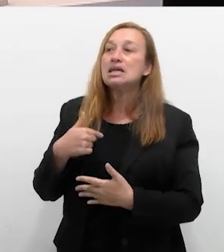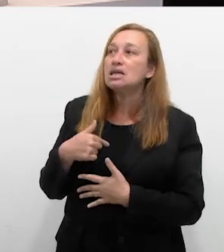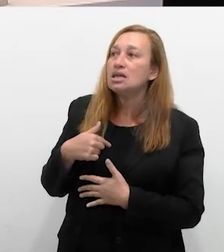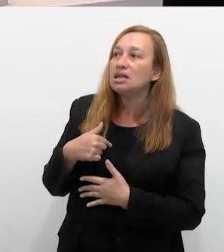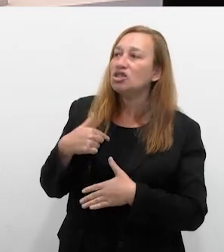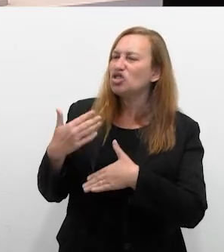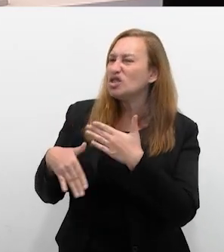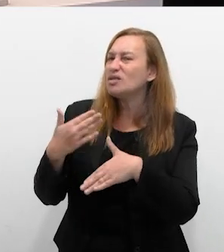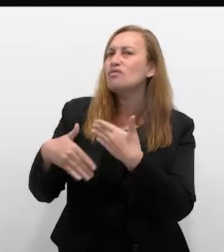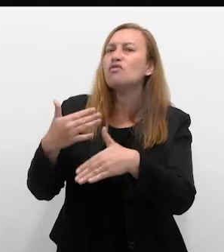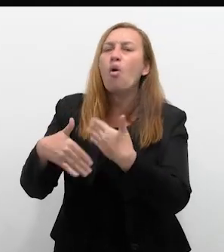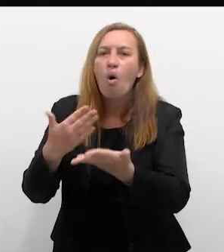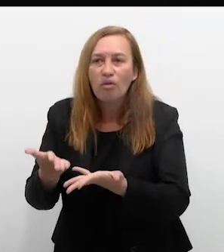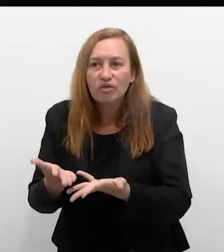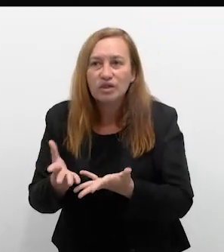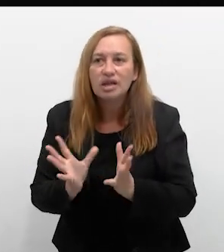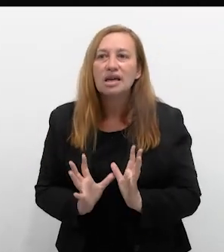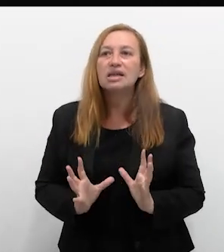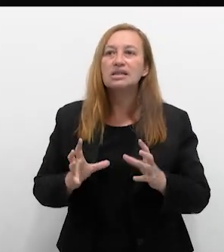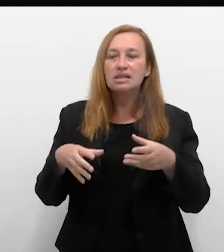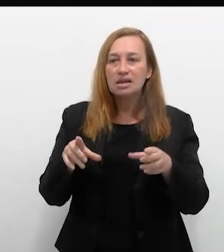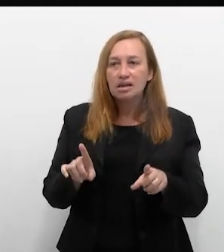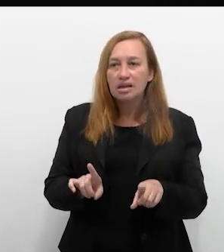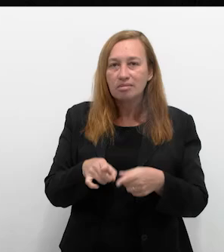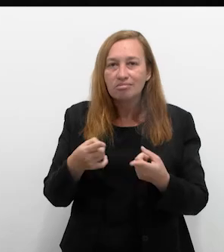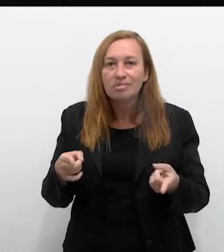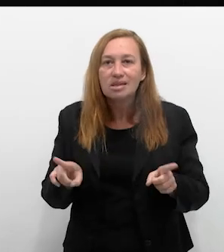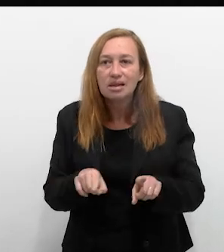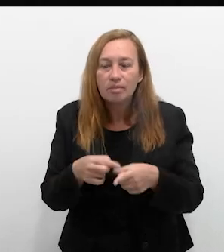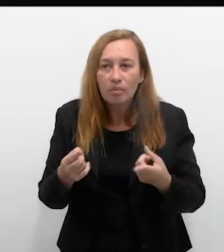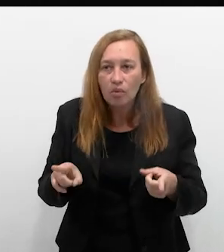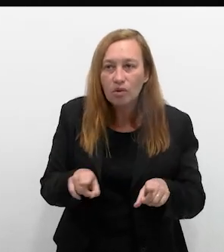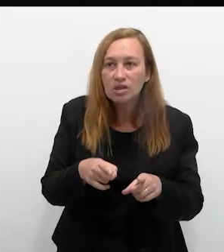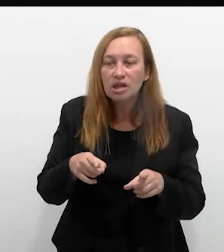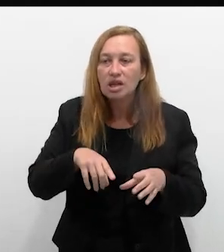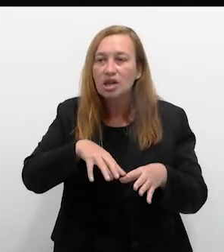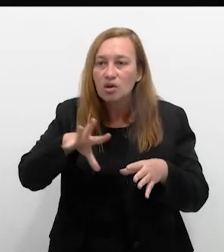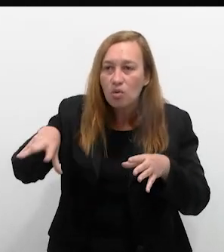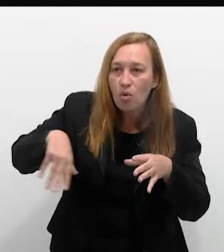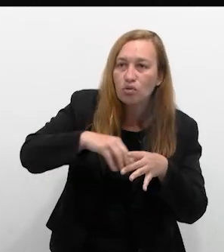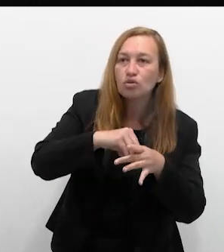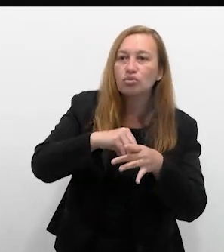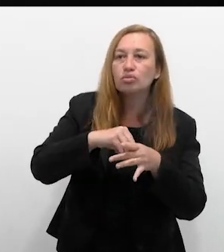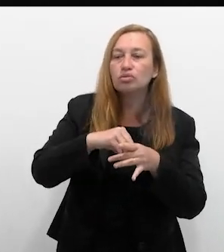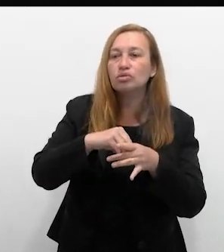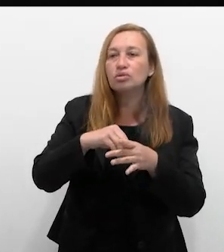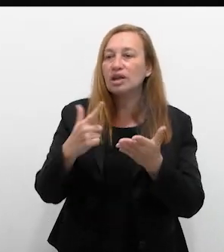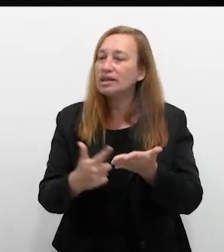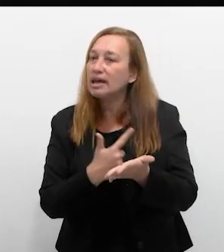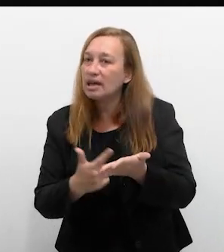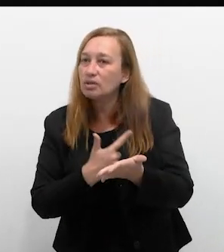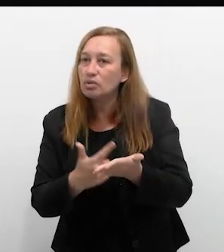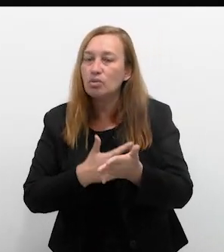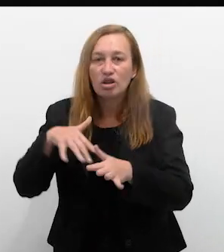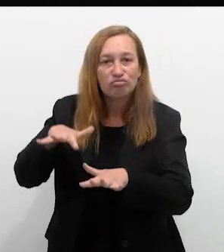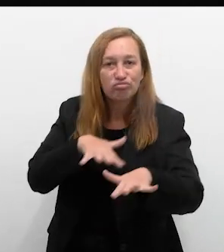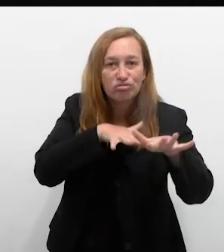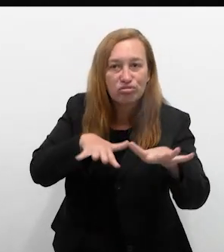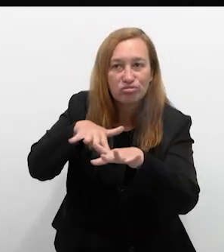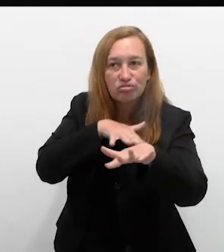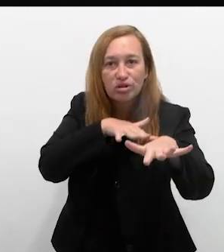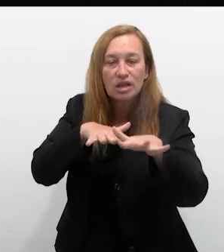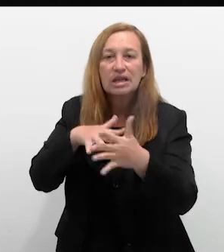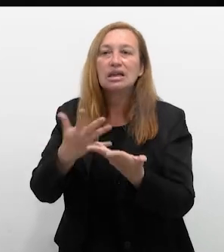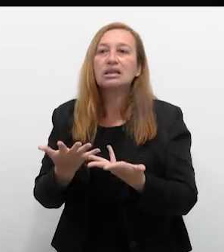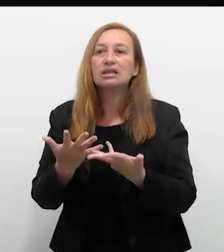E aí a gente desenvolve esse enredo em conjunto, a partir da literatura que existe sobre ela, a partir dos desfiles.